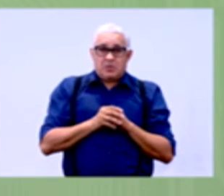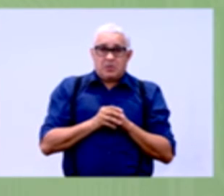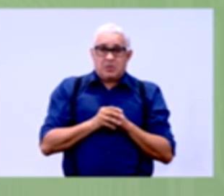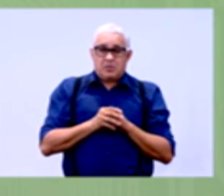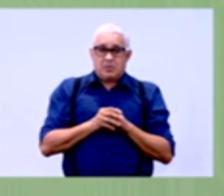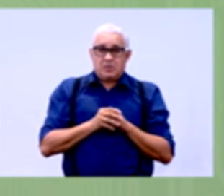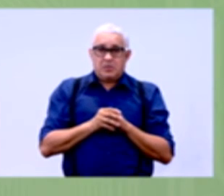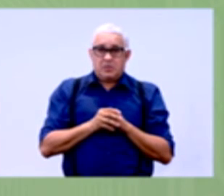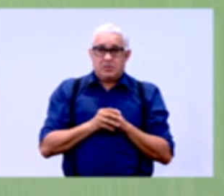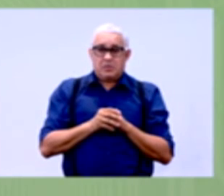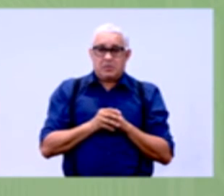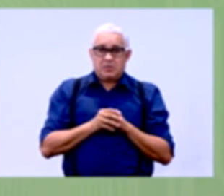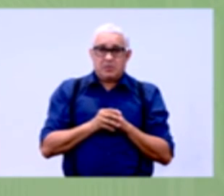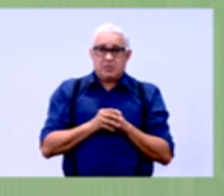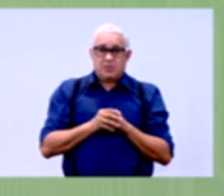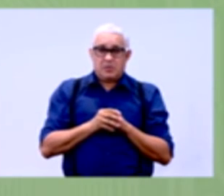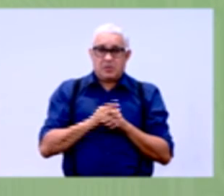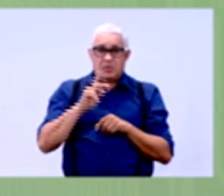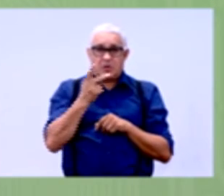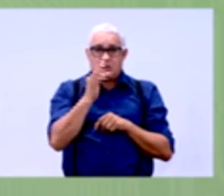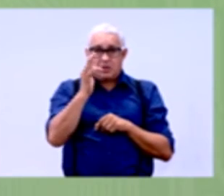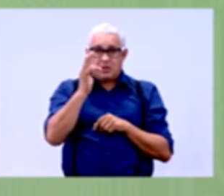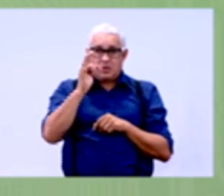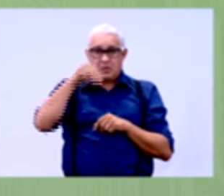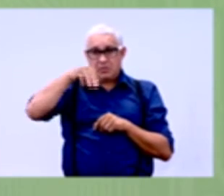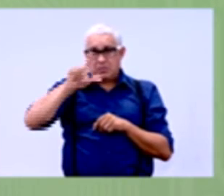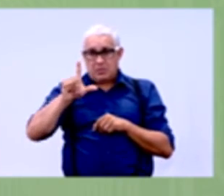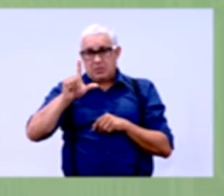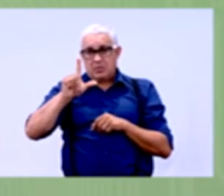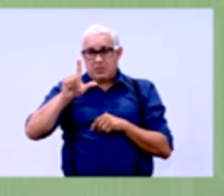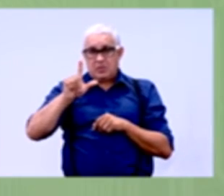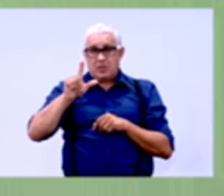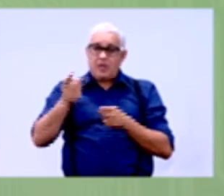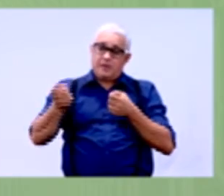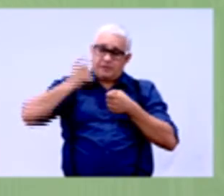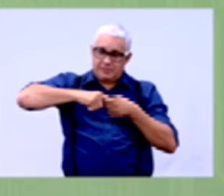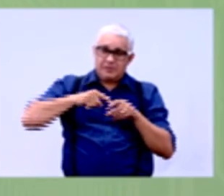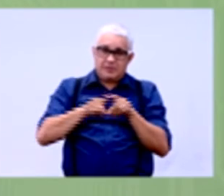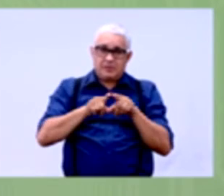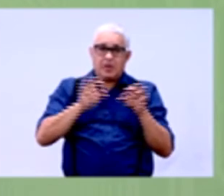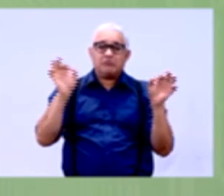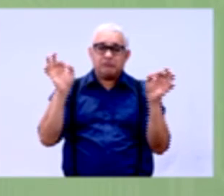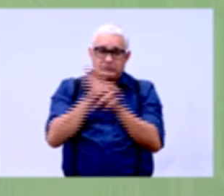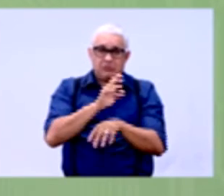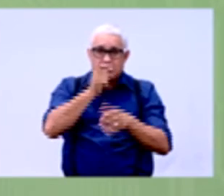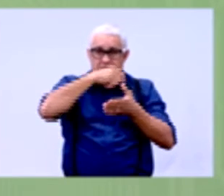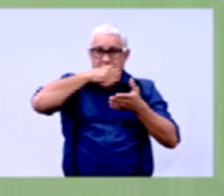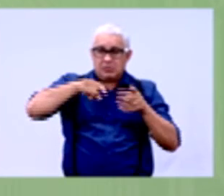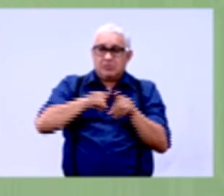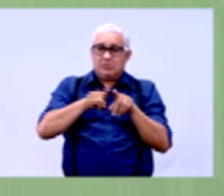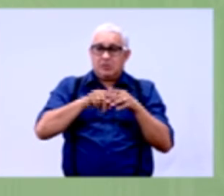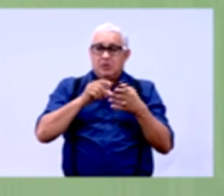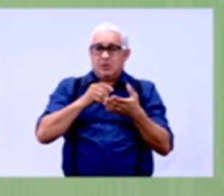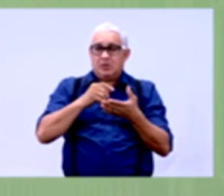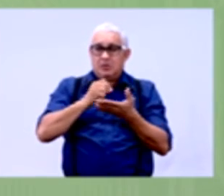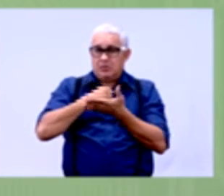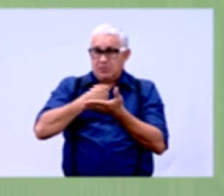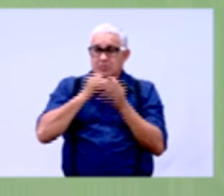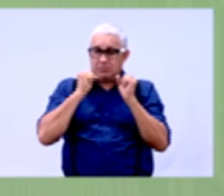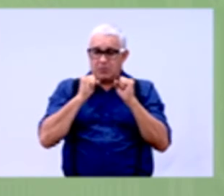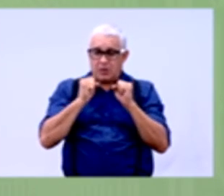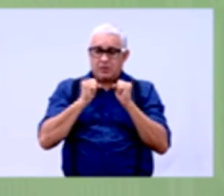página, né, um determinado HTML de retorno, por exemplo, já devidamente preenchido. Então o controle pode preencher